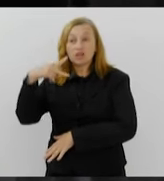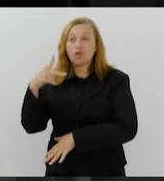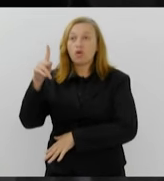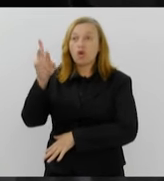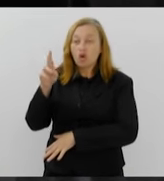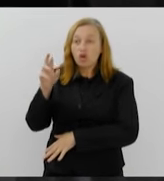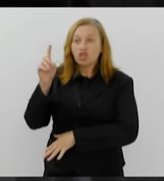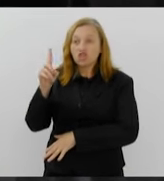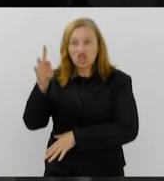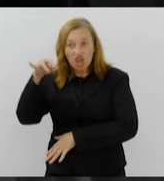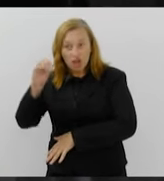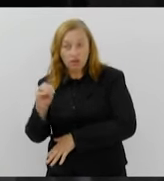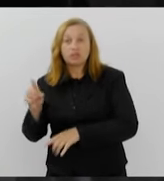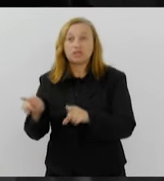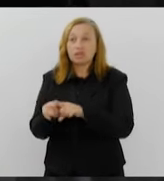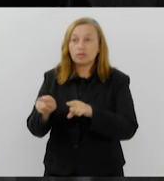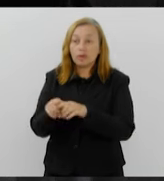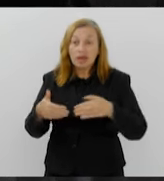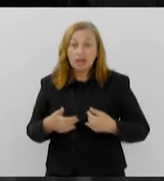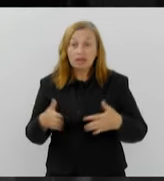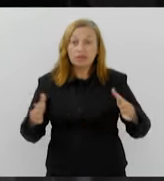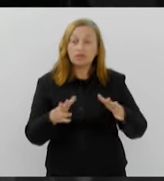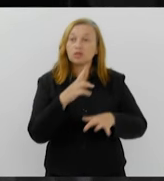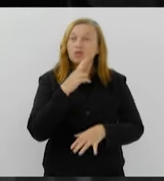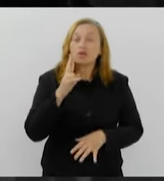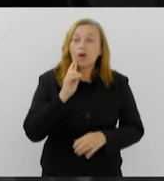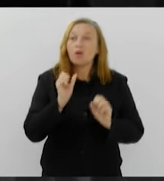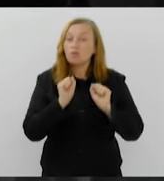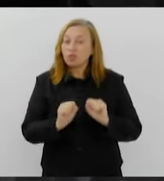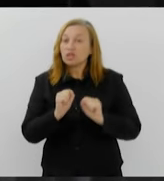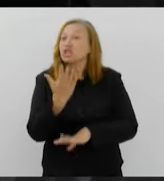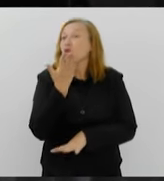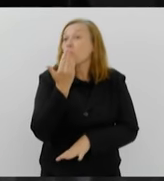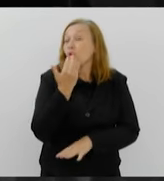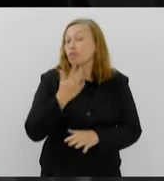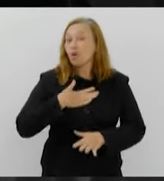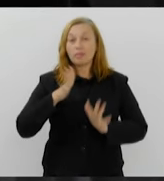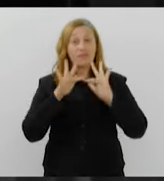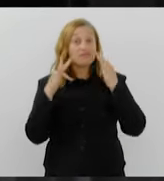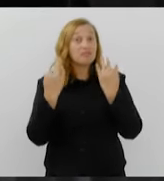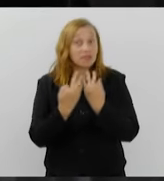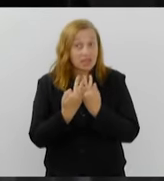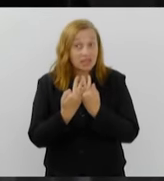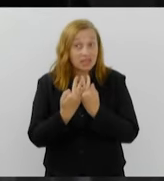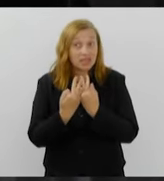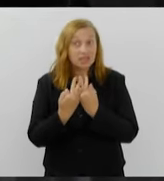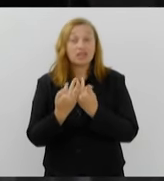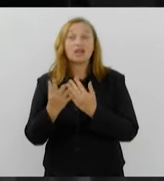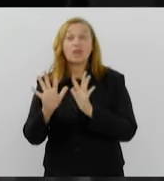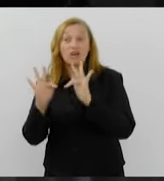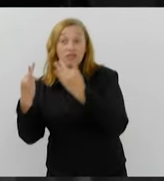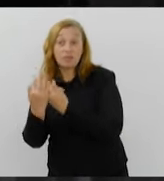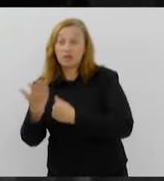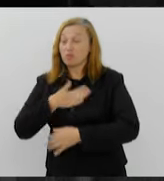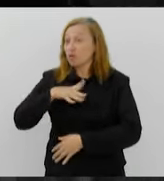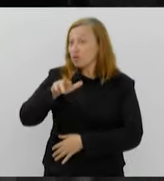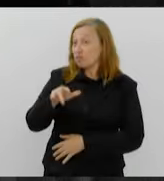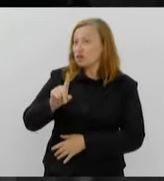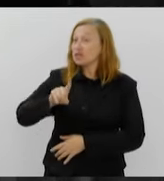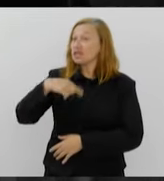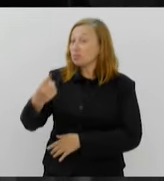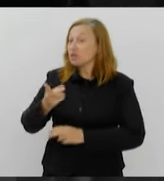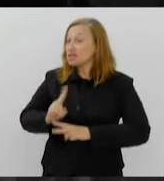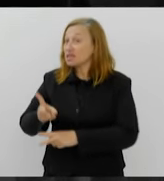e a abertura dos restaurantes para que pudesse almoçar com a minha família com a família do meu irmão e dali seguir para o